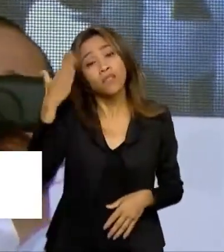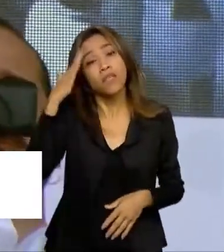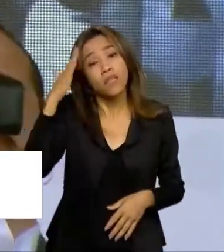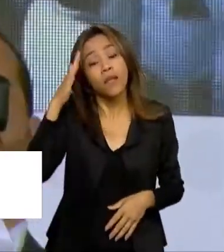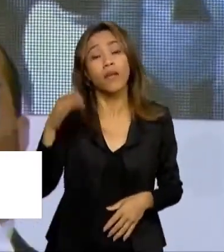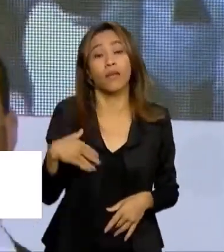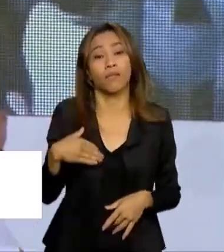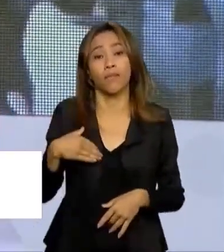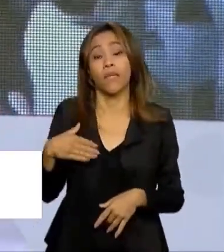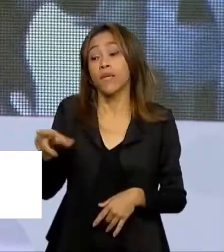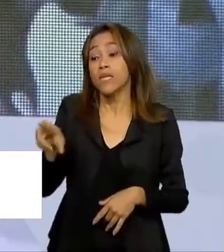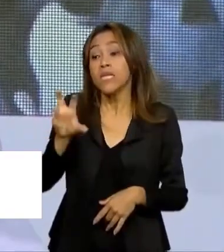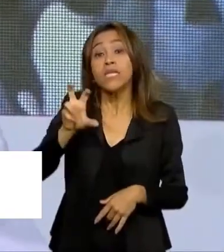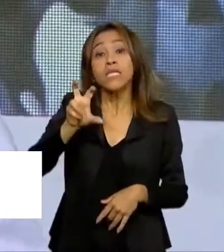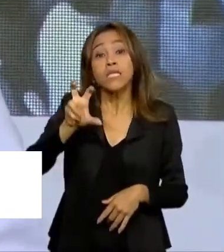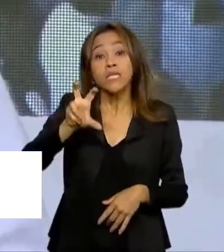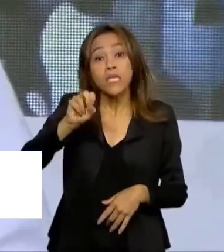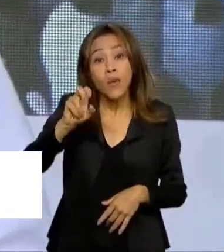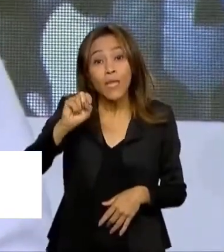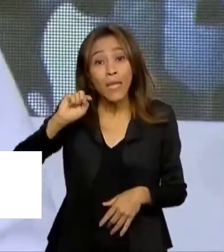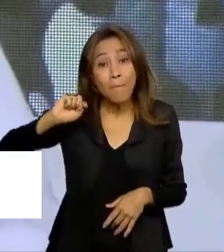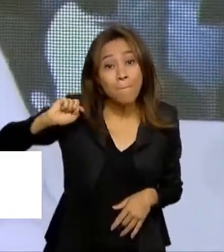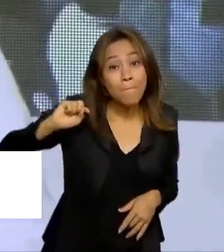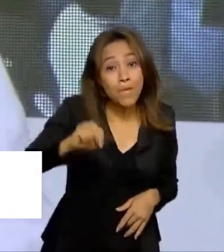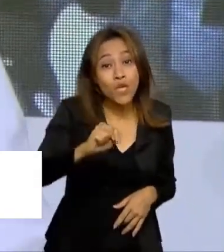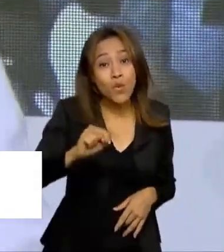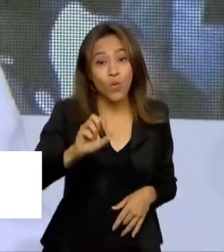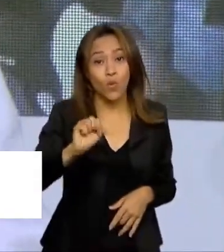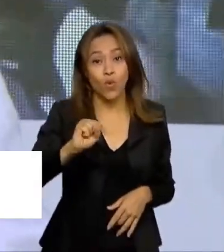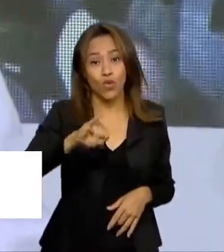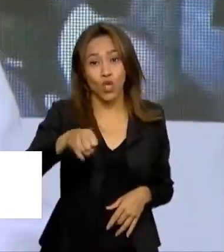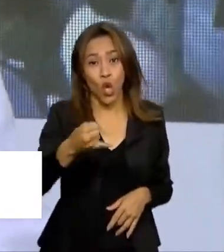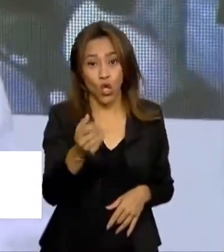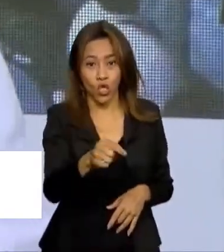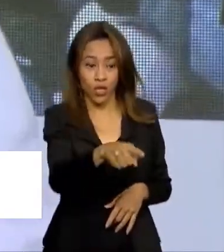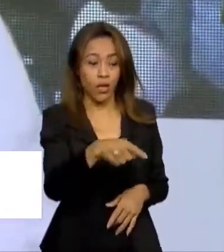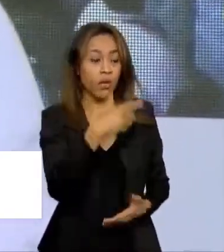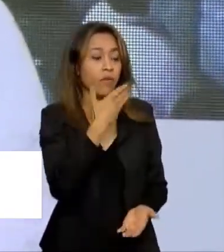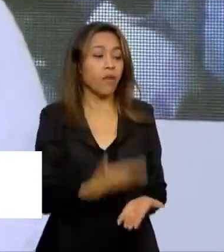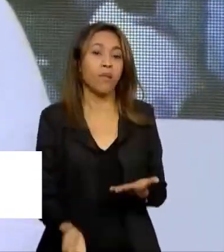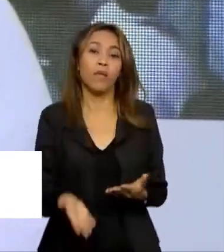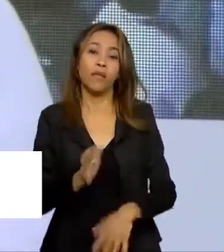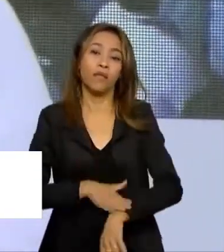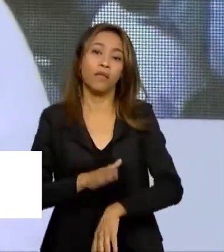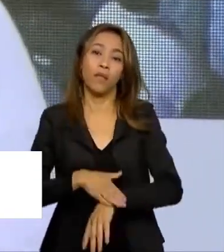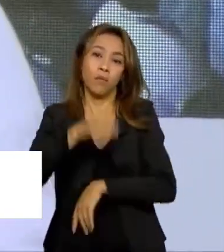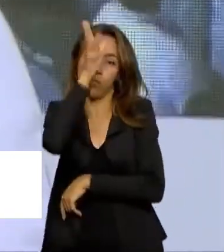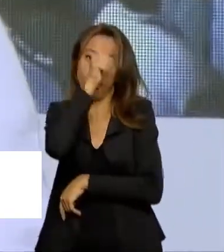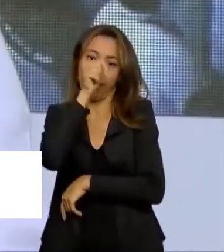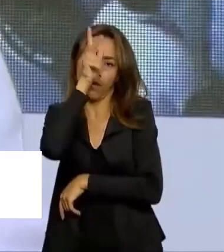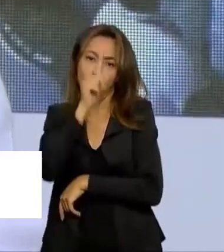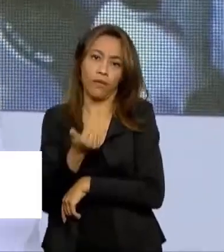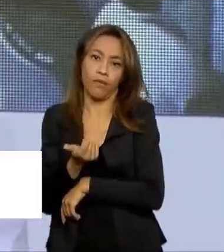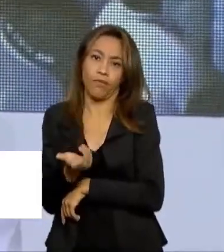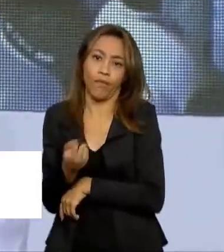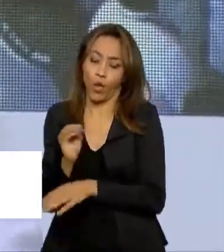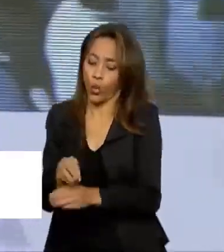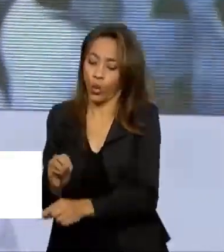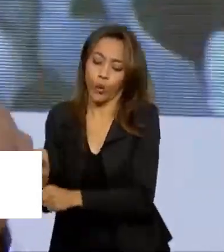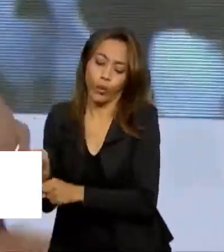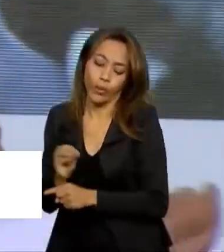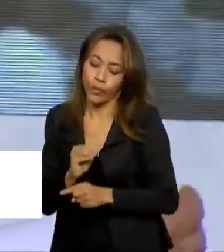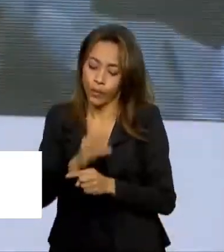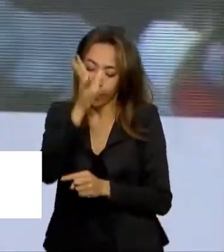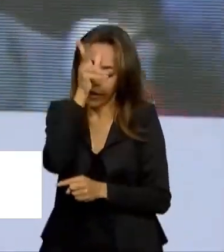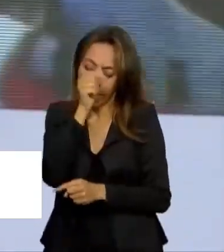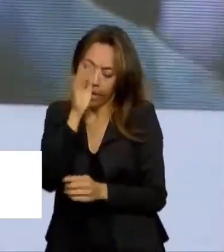de 50 mil hectares de soja, ele não vai perder tempo criando galinha caipira. Ele não vai perder